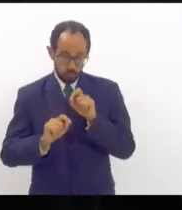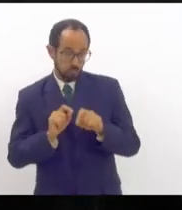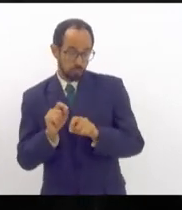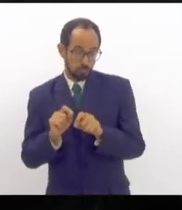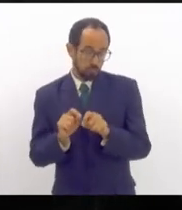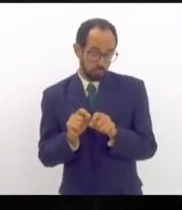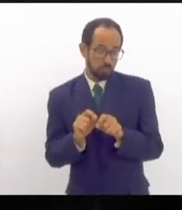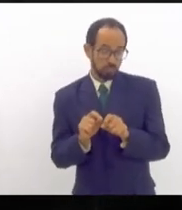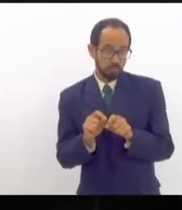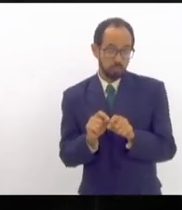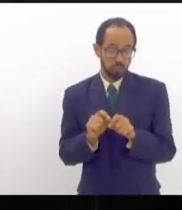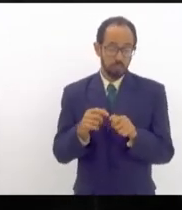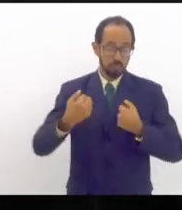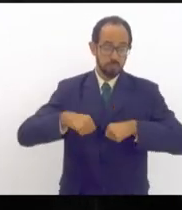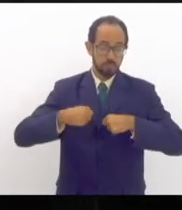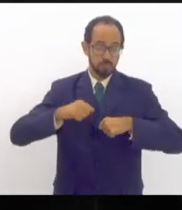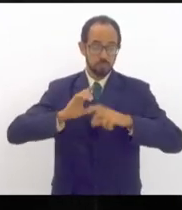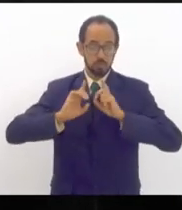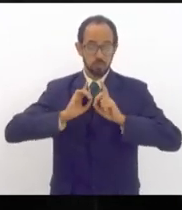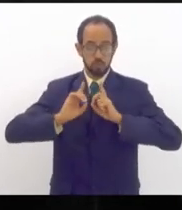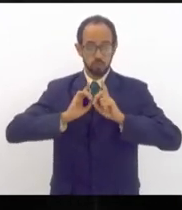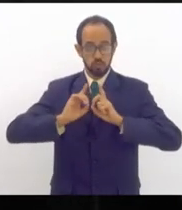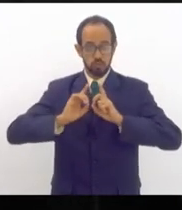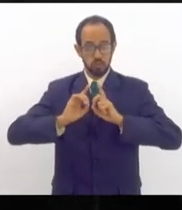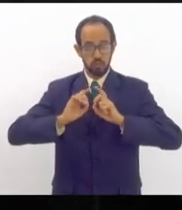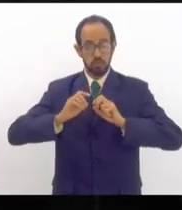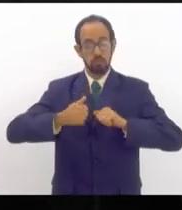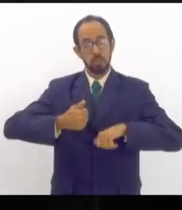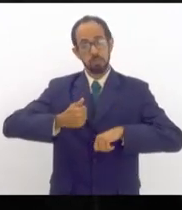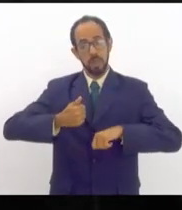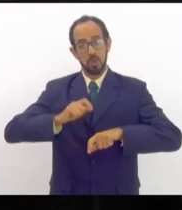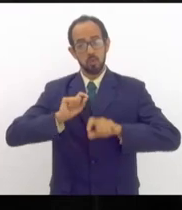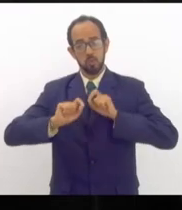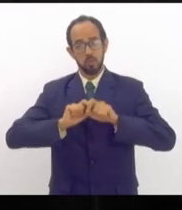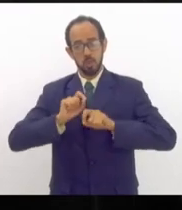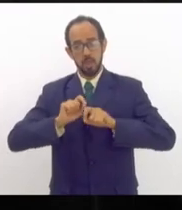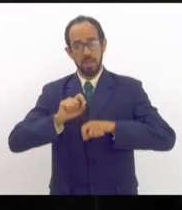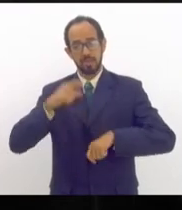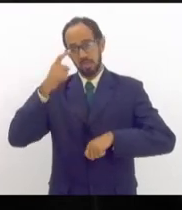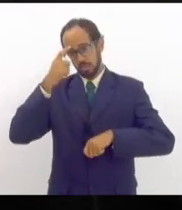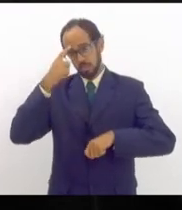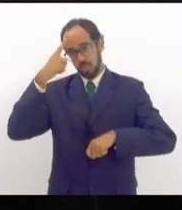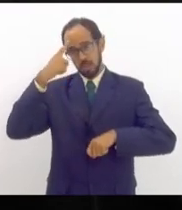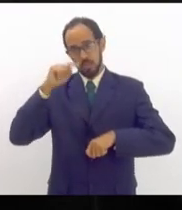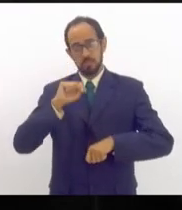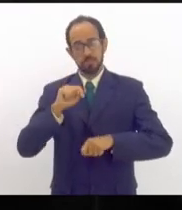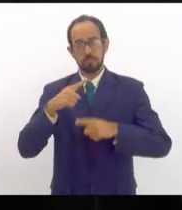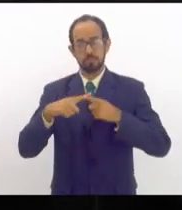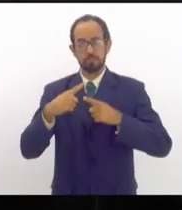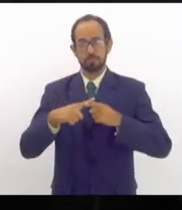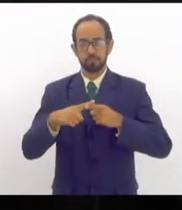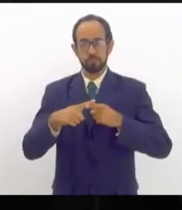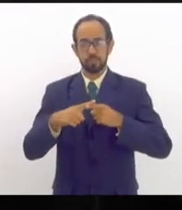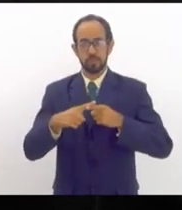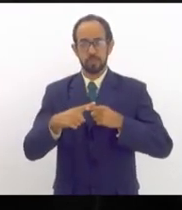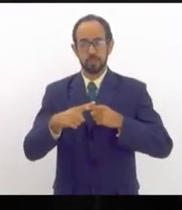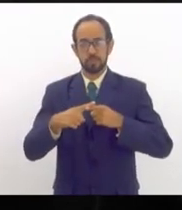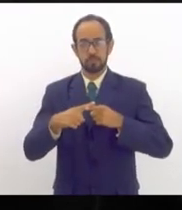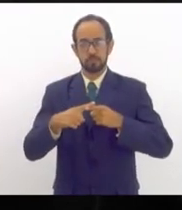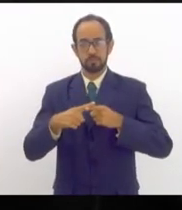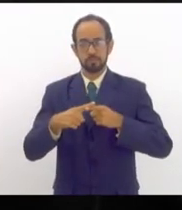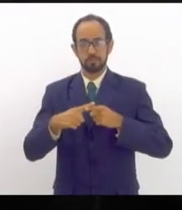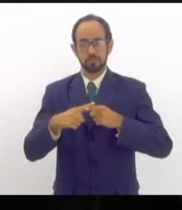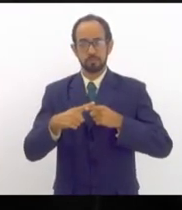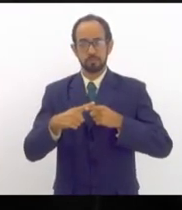Então o que tem que se discutir primeiro é essa lógica porque essa lógica de